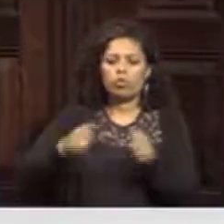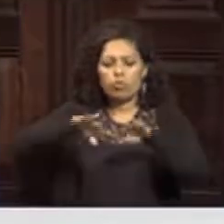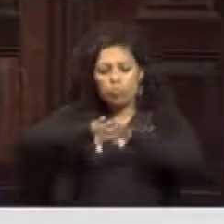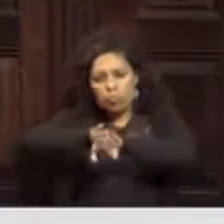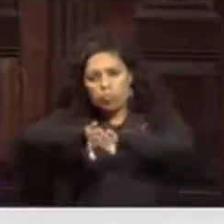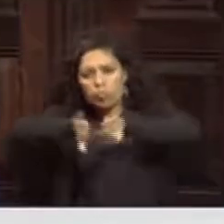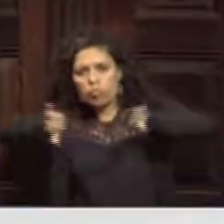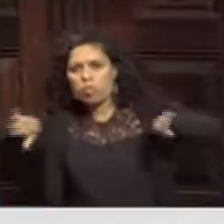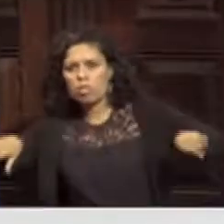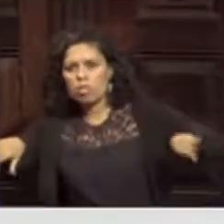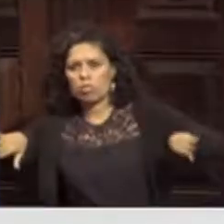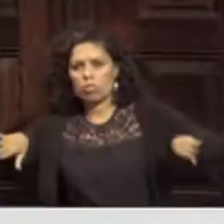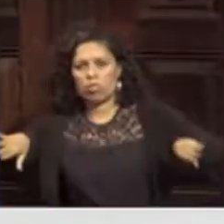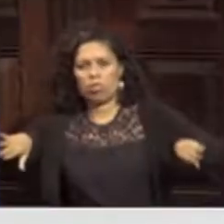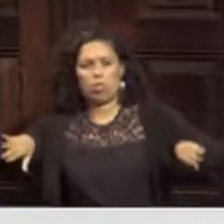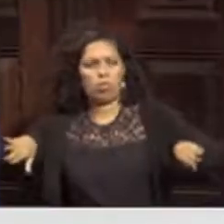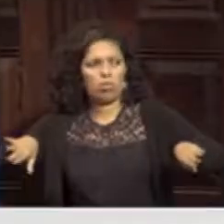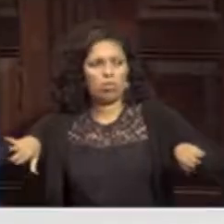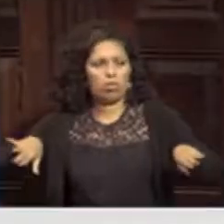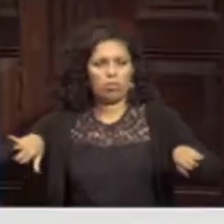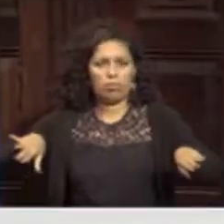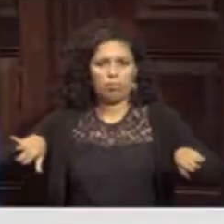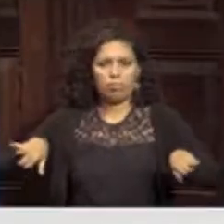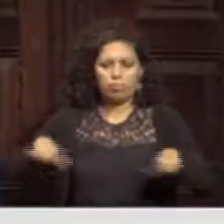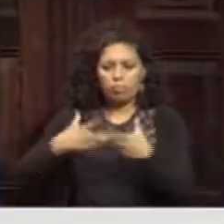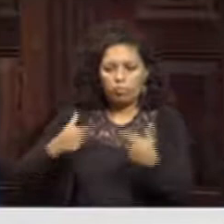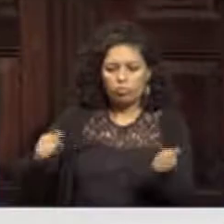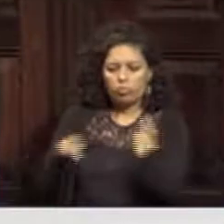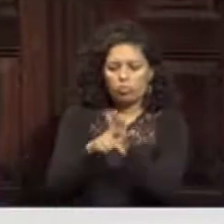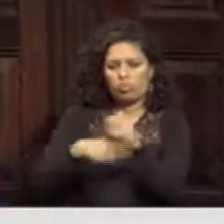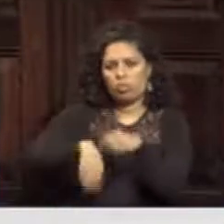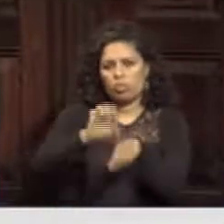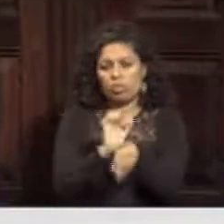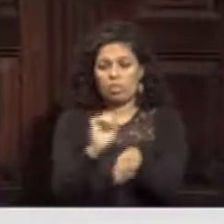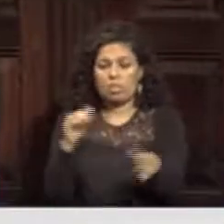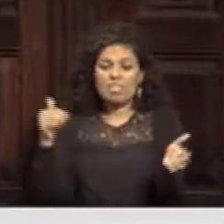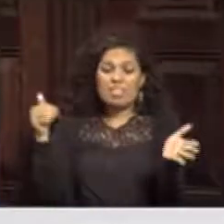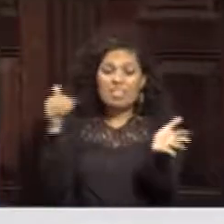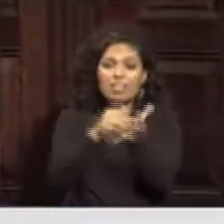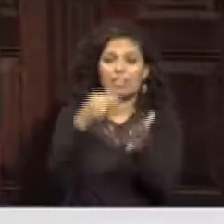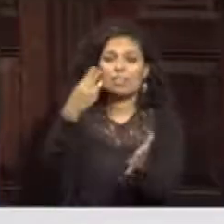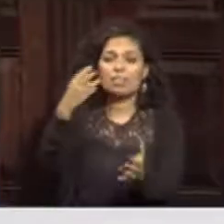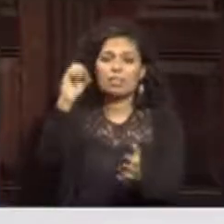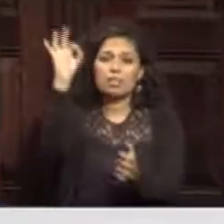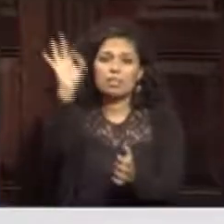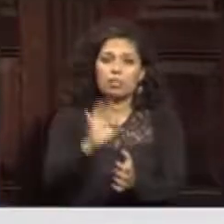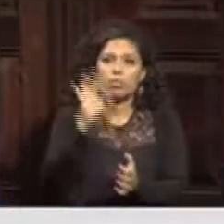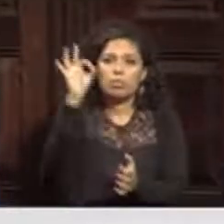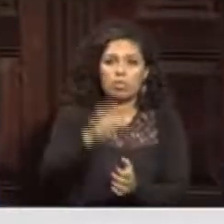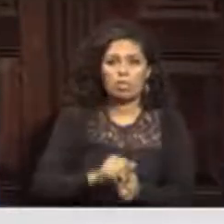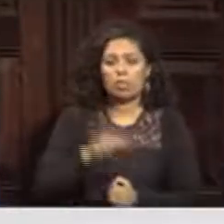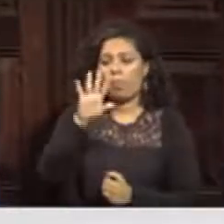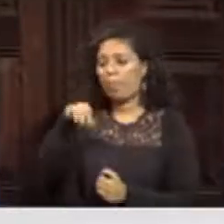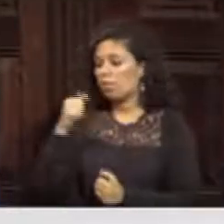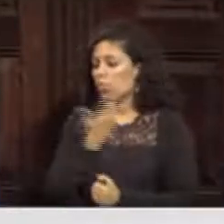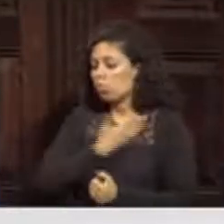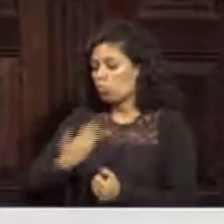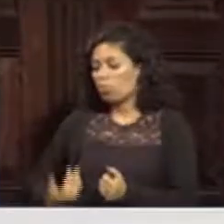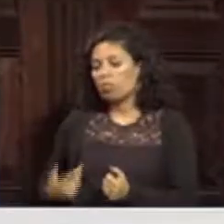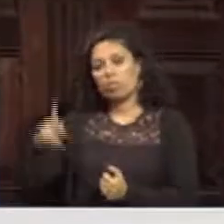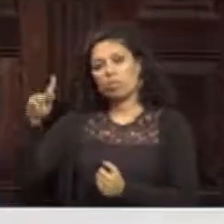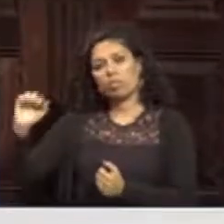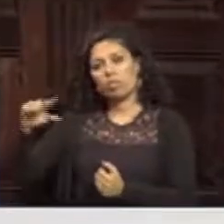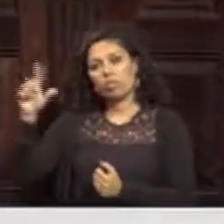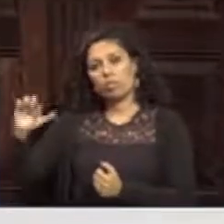do Estado dos fundos em até 30%. E o governador Pezão fez isso